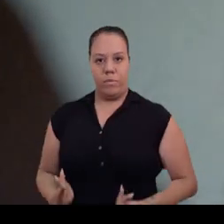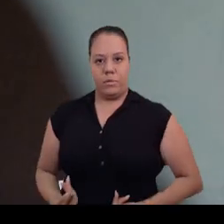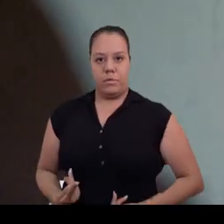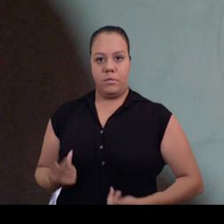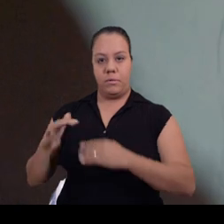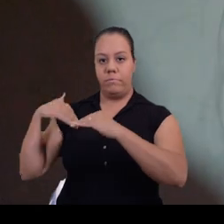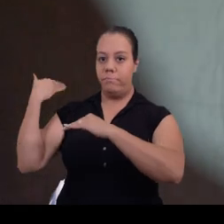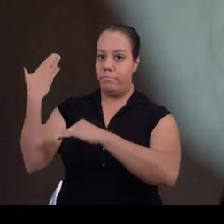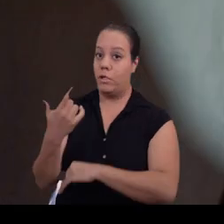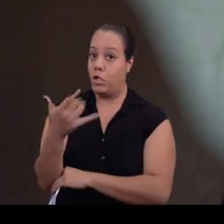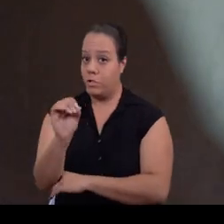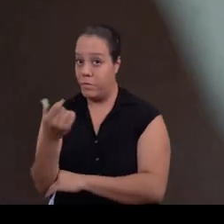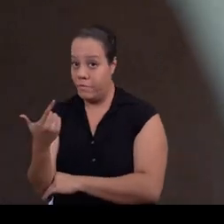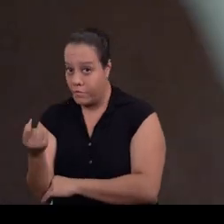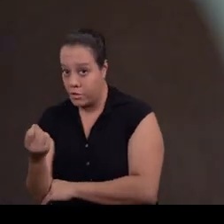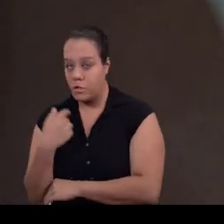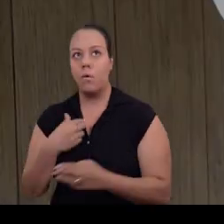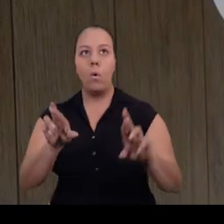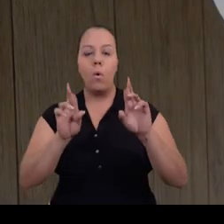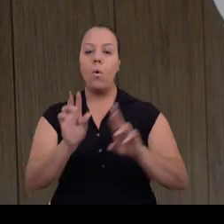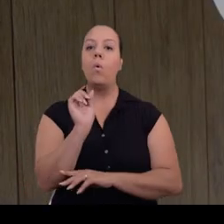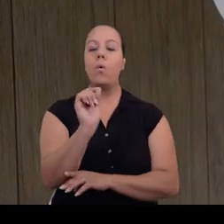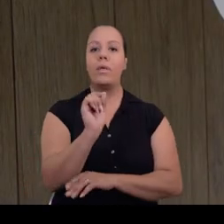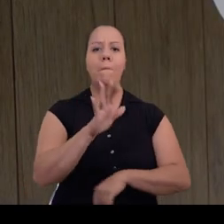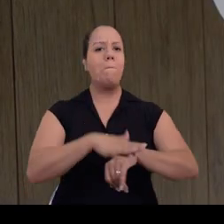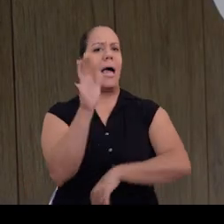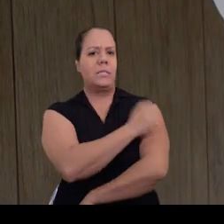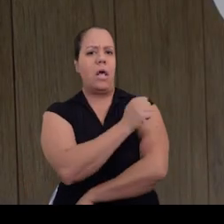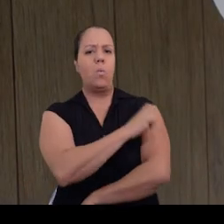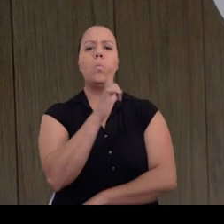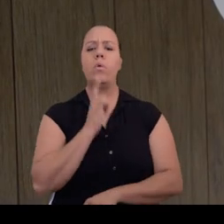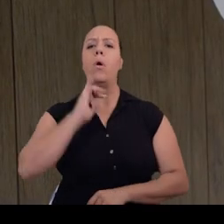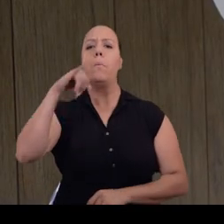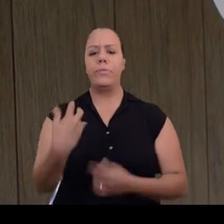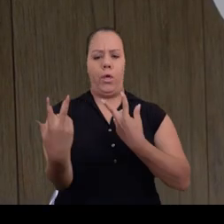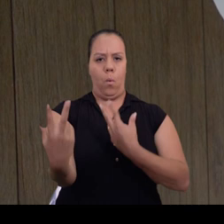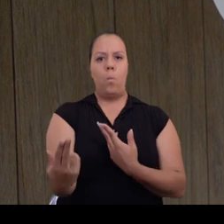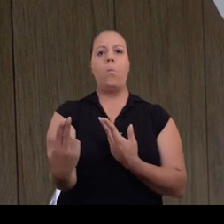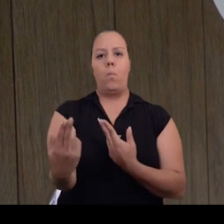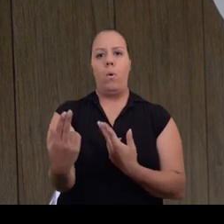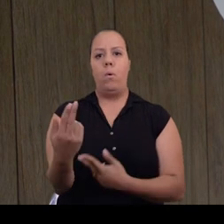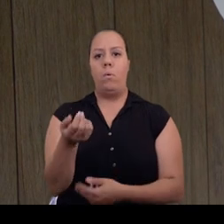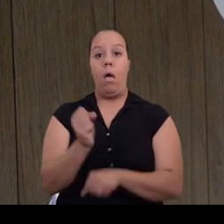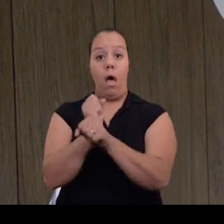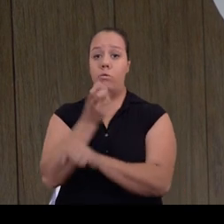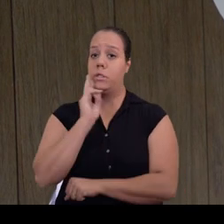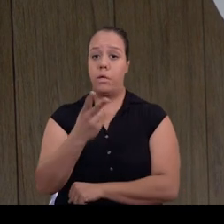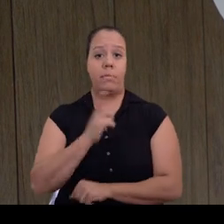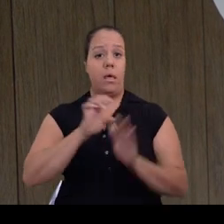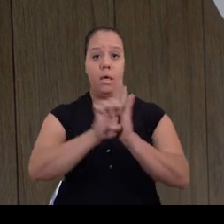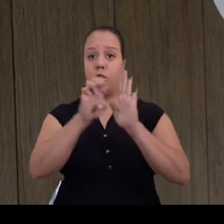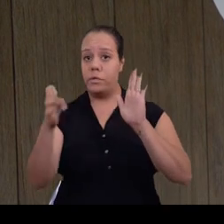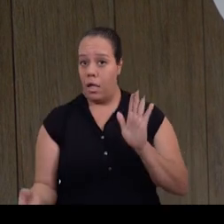mais humanizado. Para 2020, eu espero que muitos mais estudantes tenham a mesma oportunidade que eu tive.